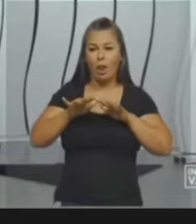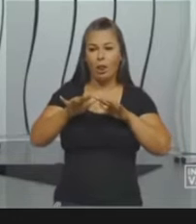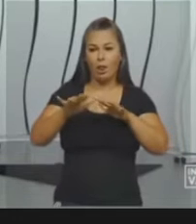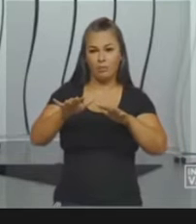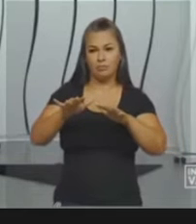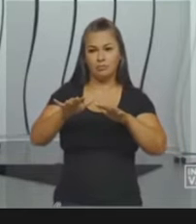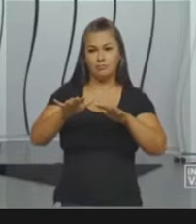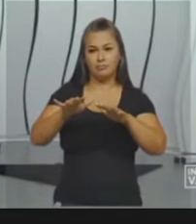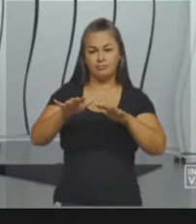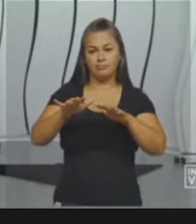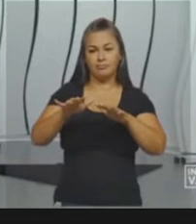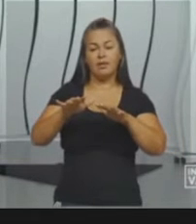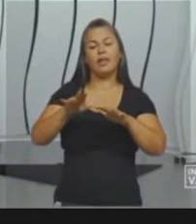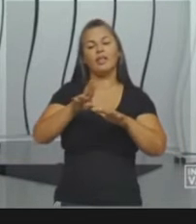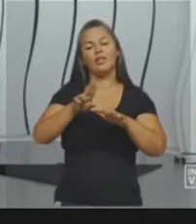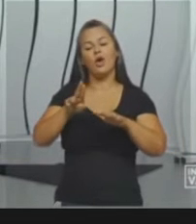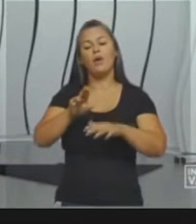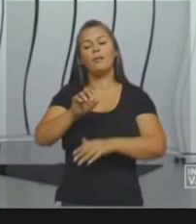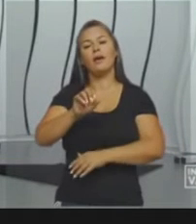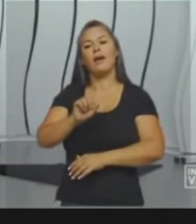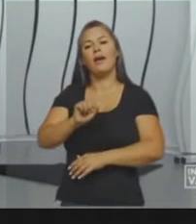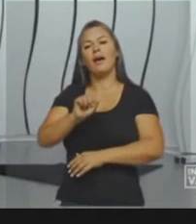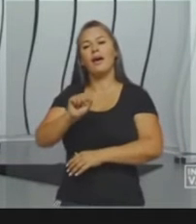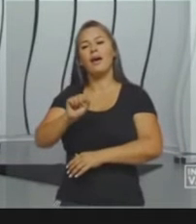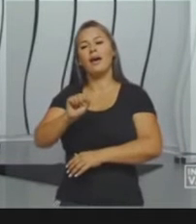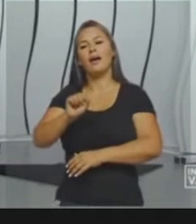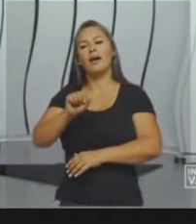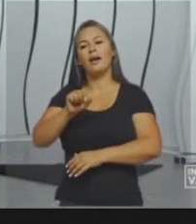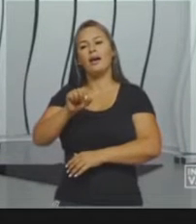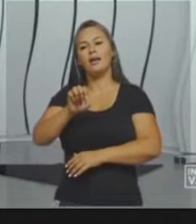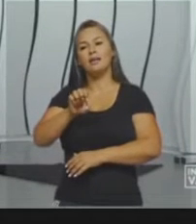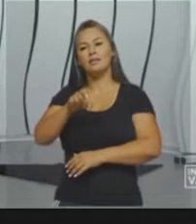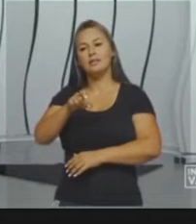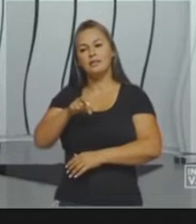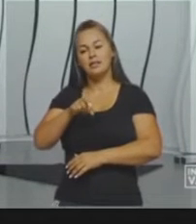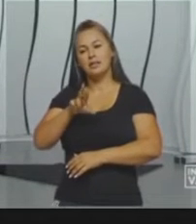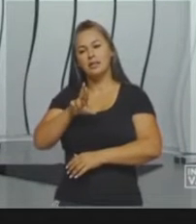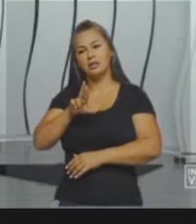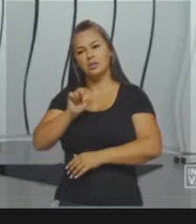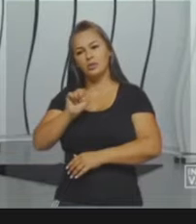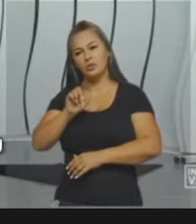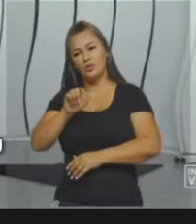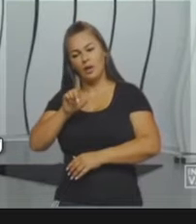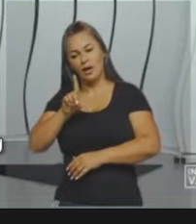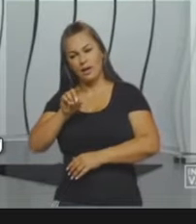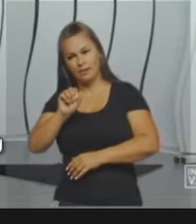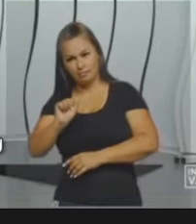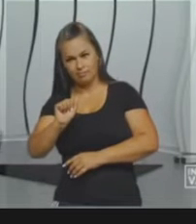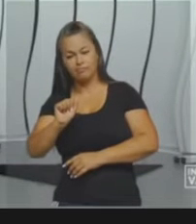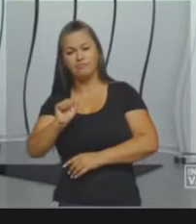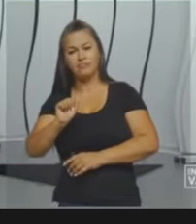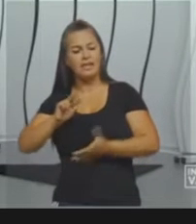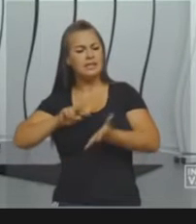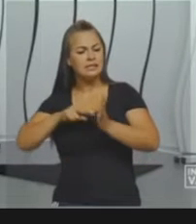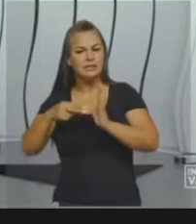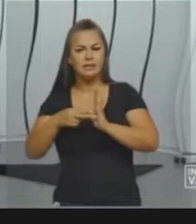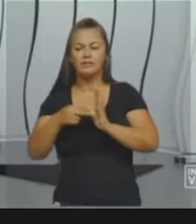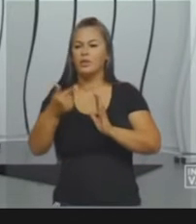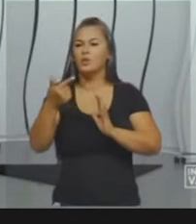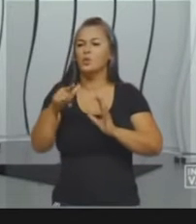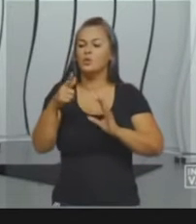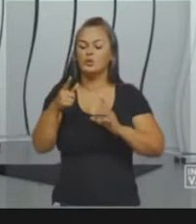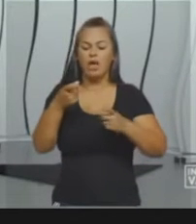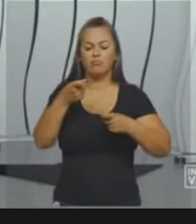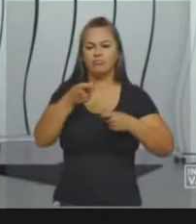reprodução assexuada, não existe interação de gameta masculino e feminino, não existe isso em bactérias, não tem gameta